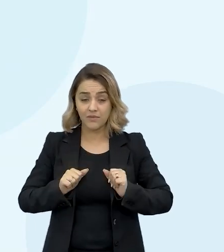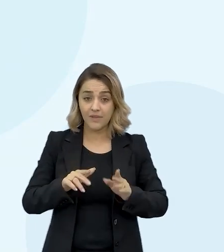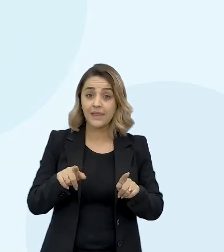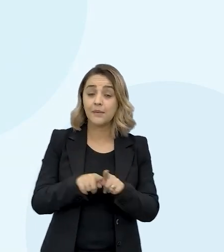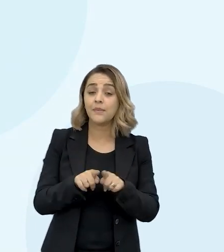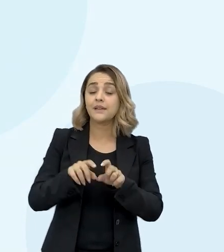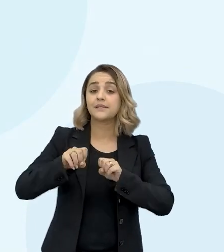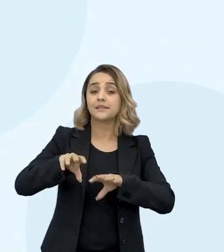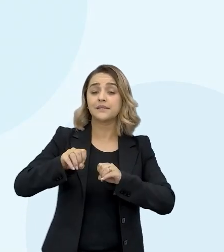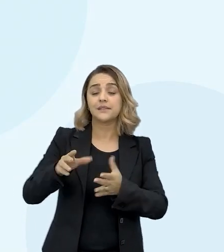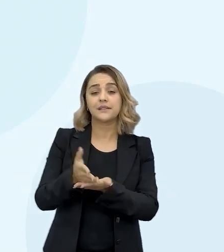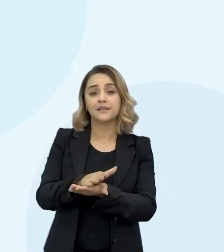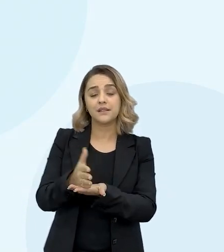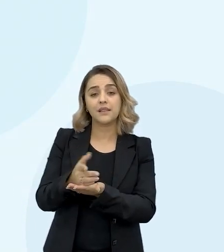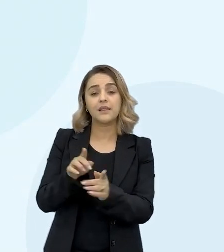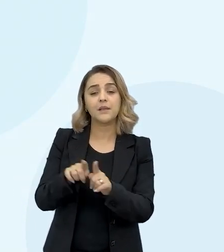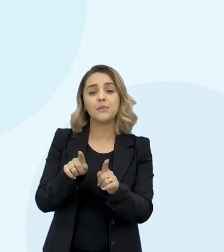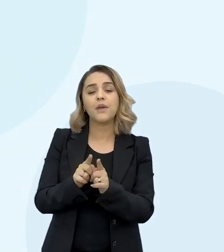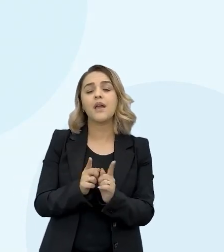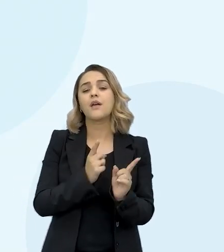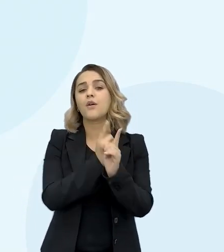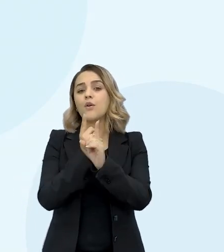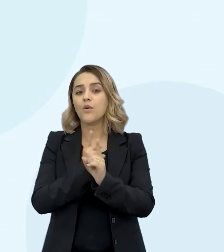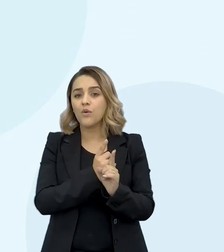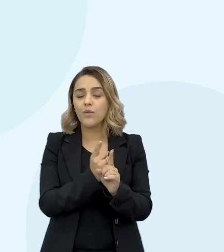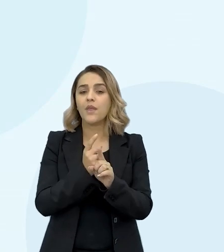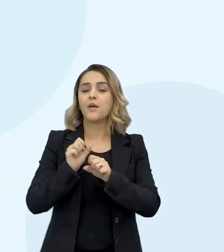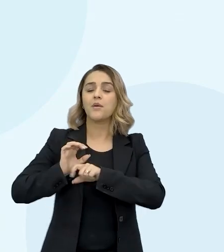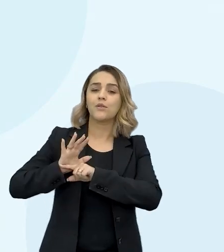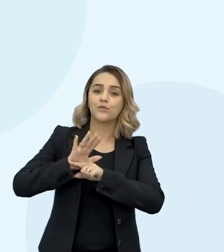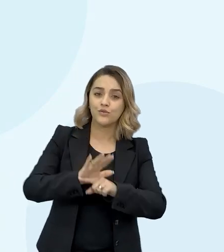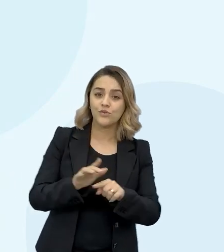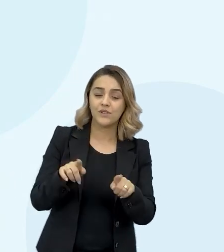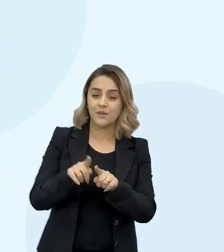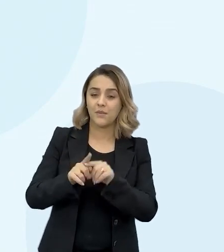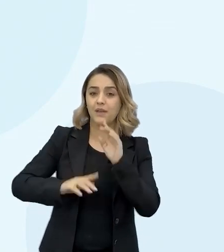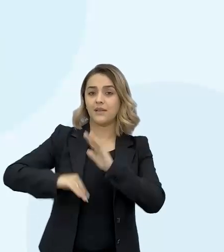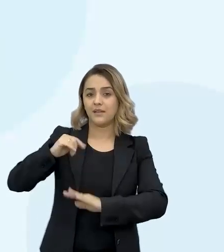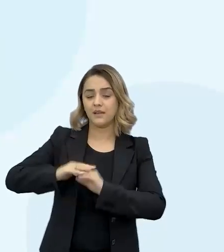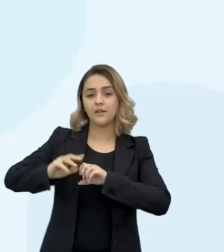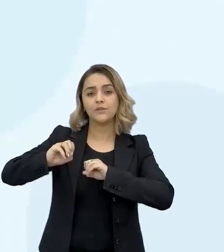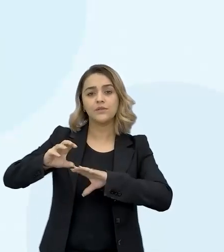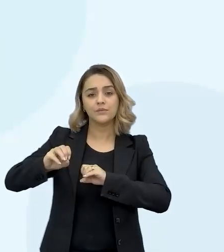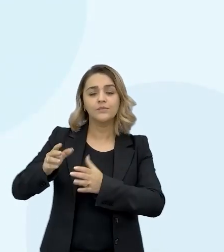híbrido, identificar os benefícios e a aplicabilidade do ensino híbrido.